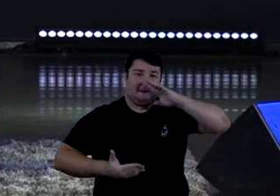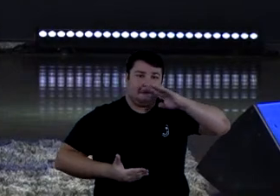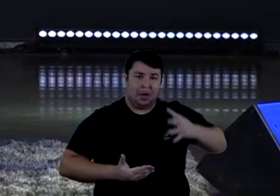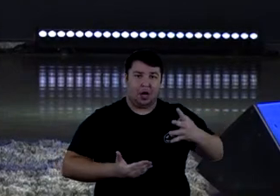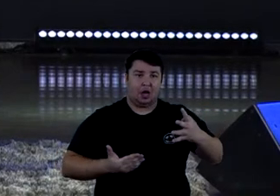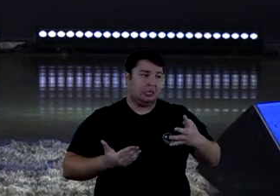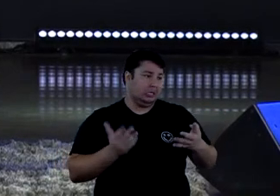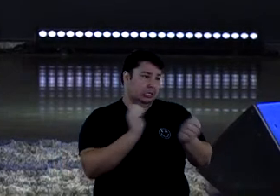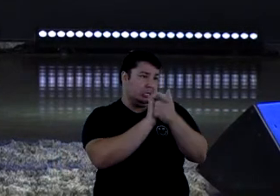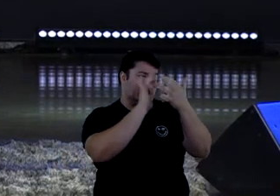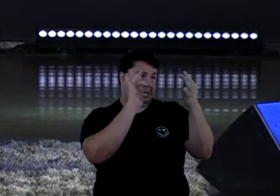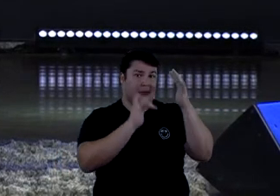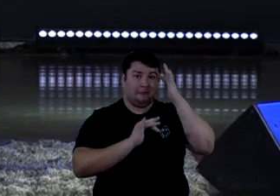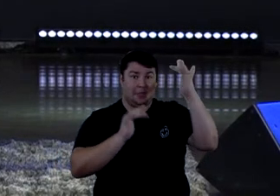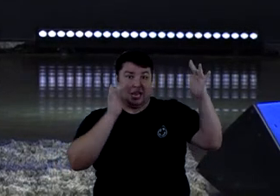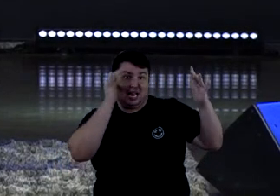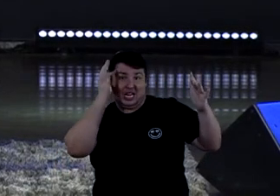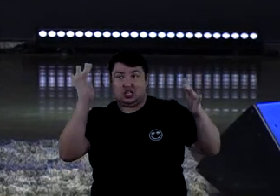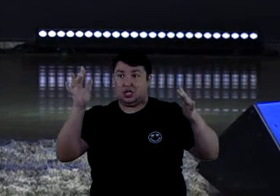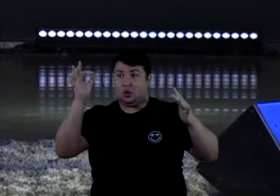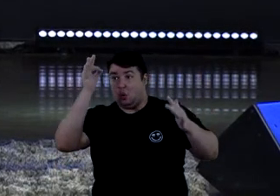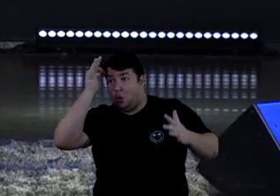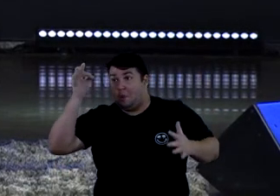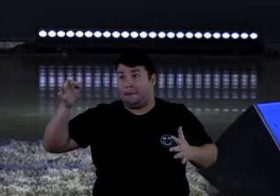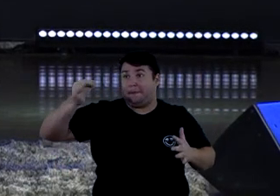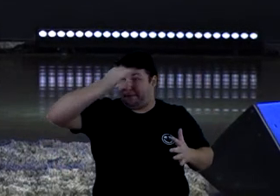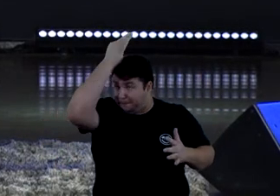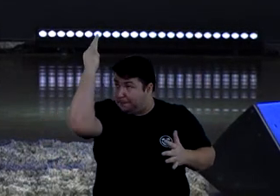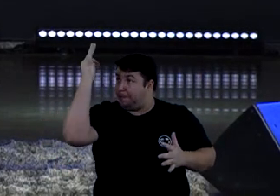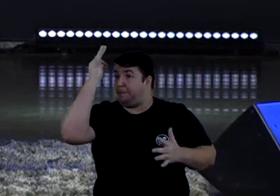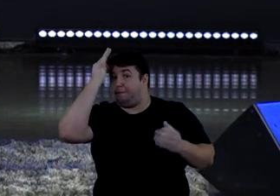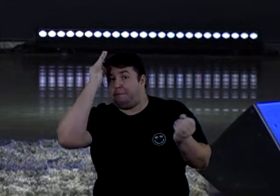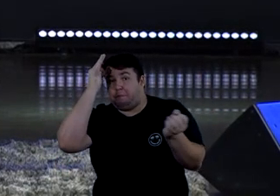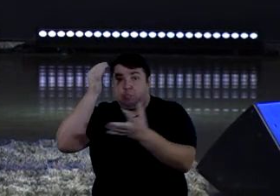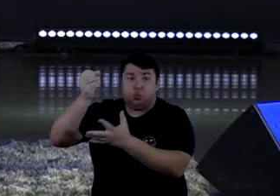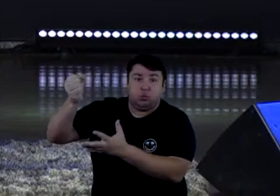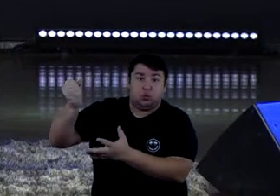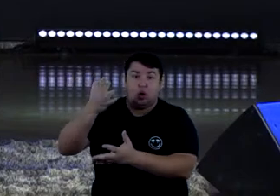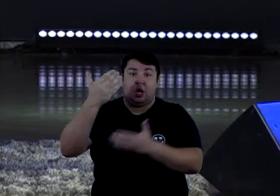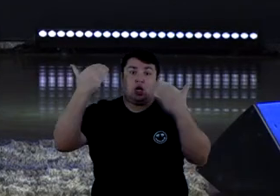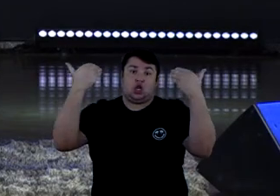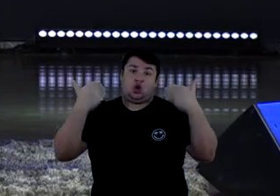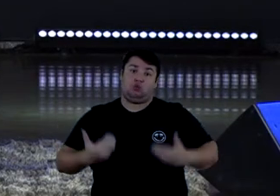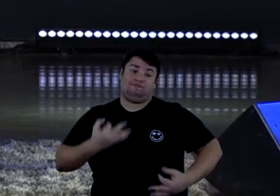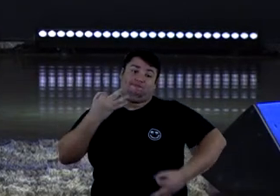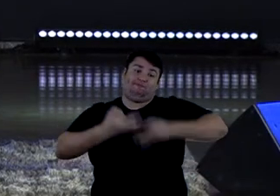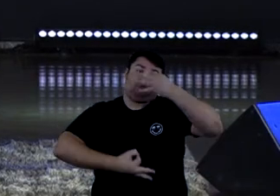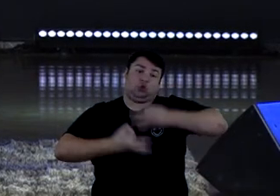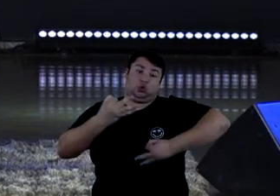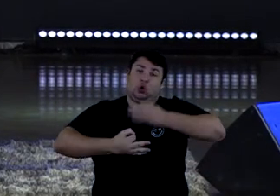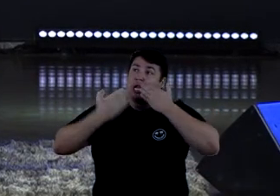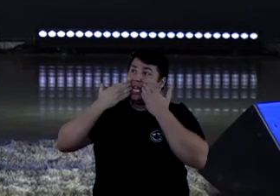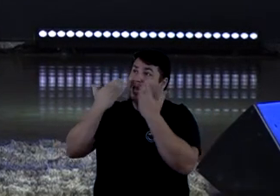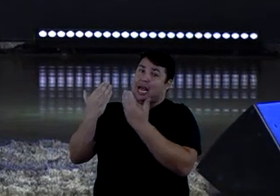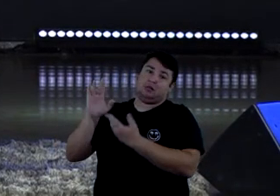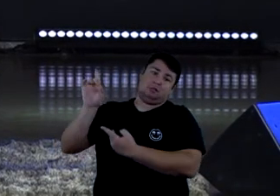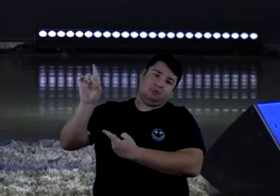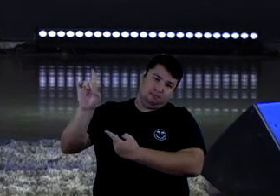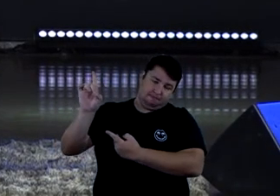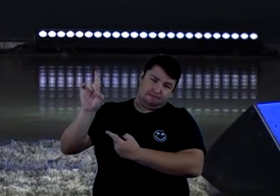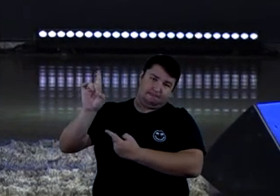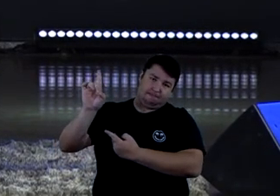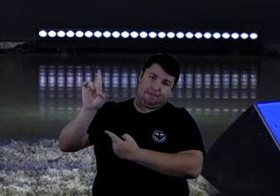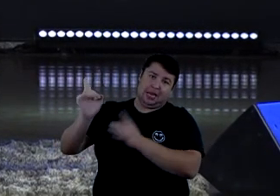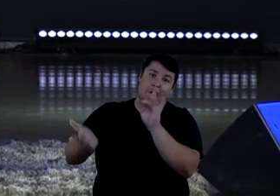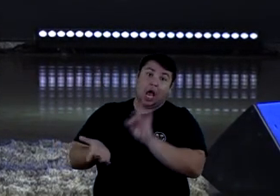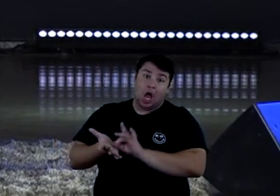glorioso, muito mais glorioso é o novo sistema que nos torna justos diante de Deus. De